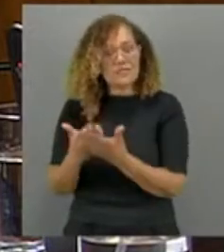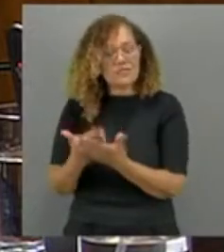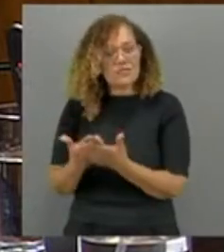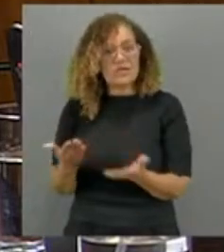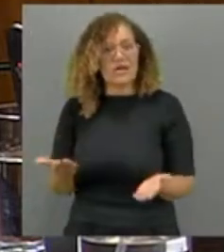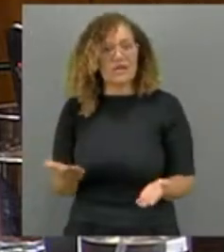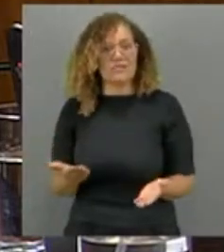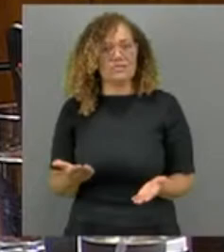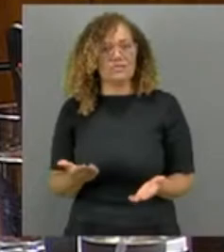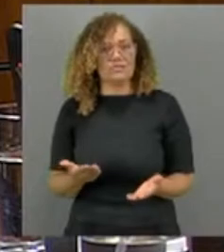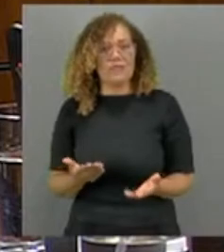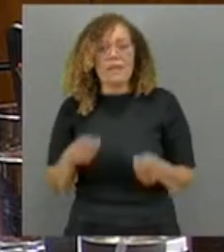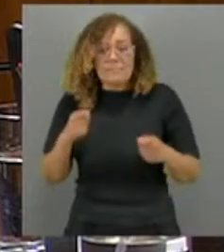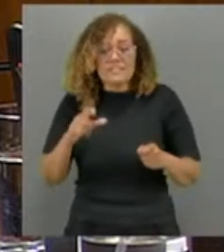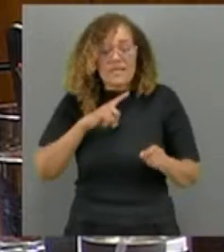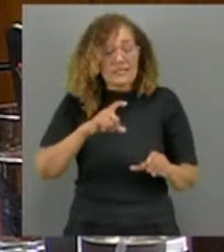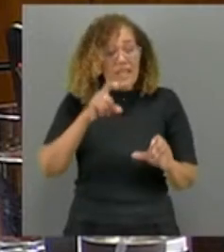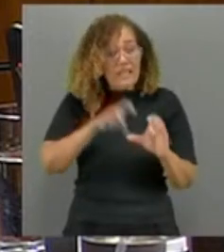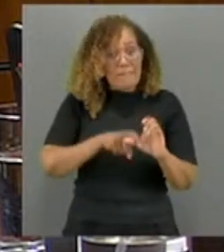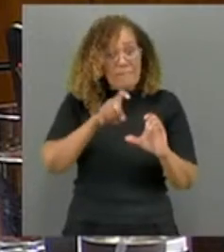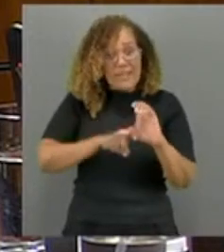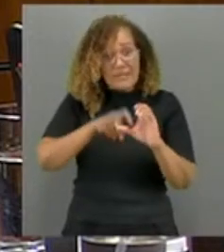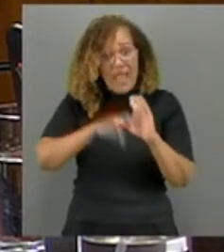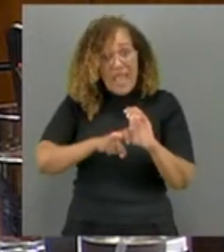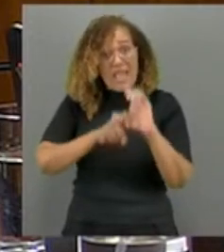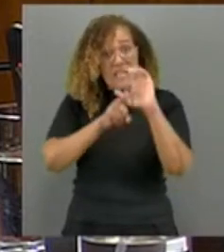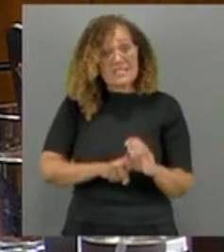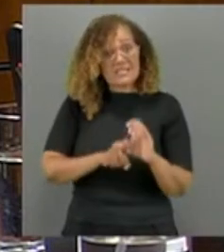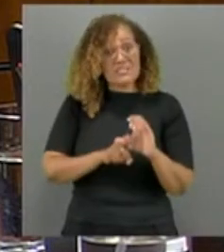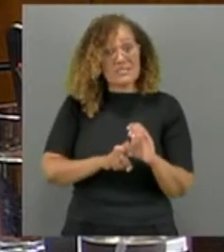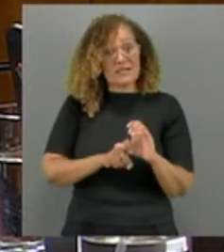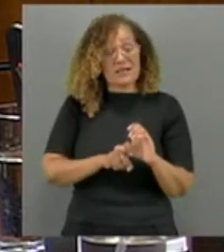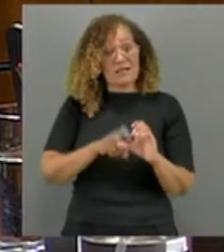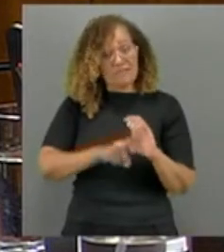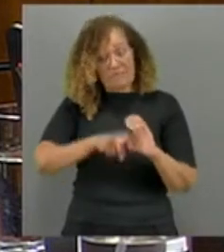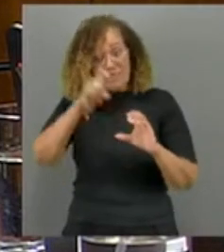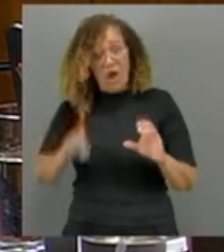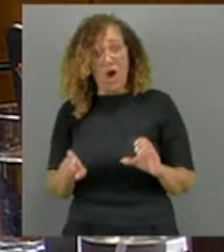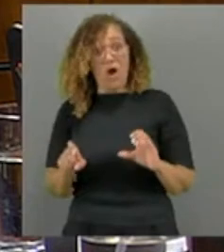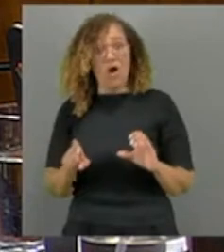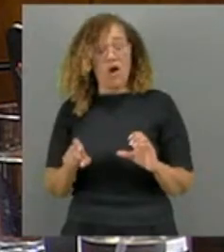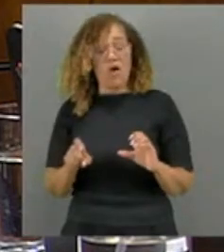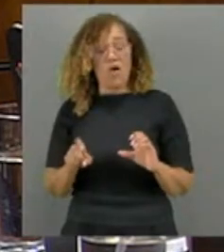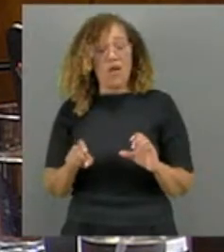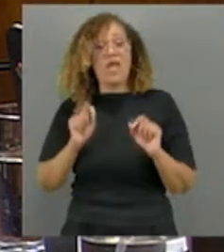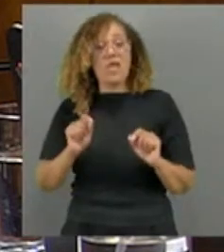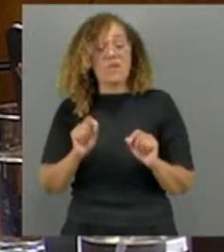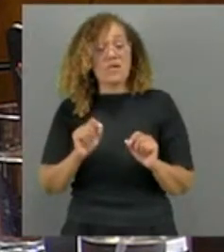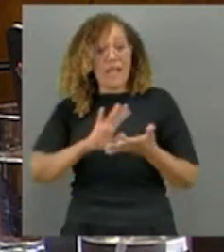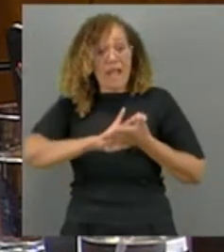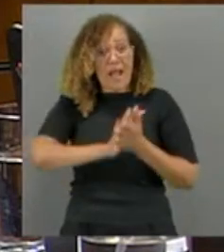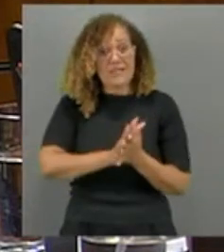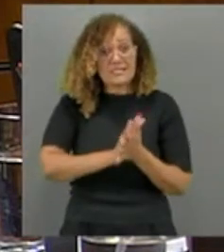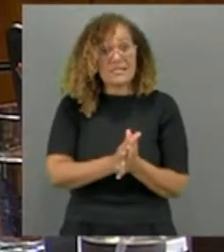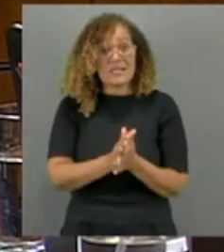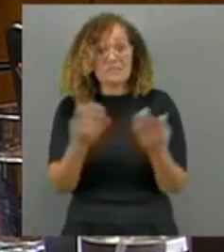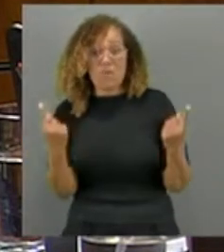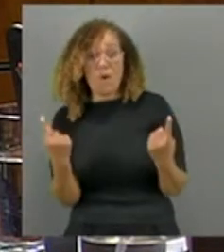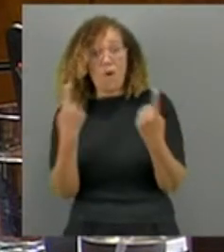andar dentro das dependências das universidades. Isso chama-se racismo reverso.